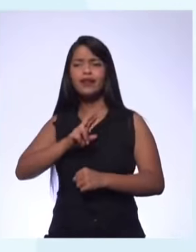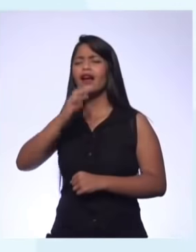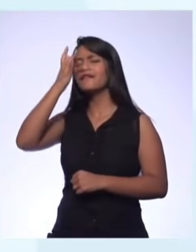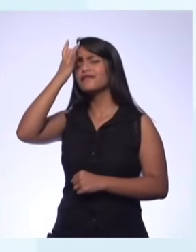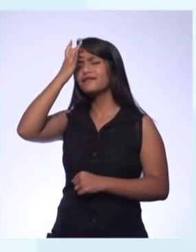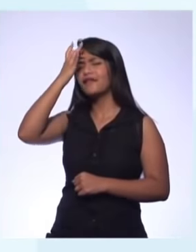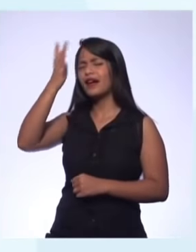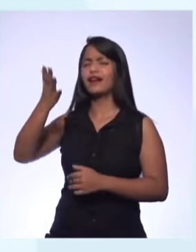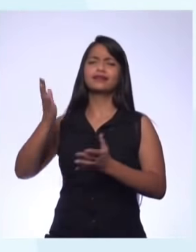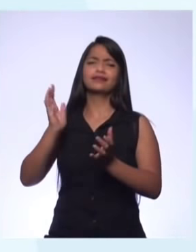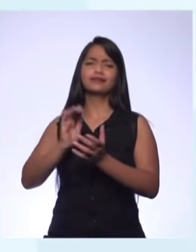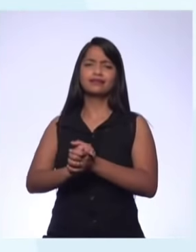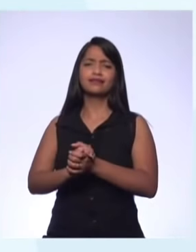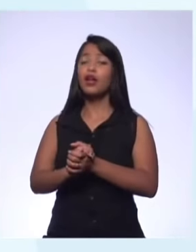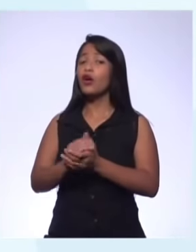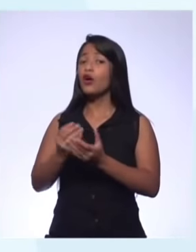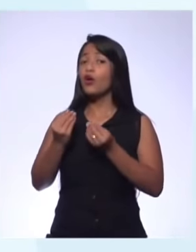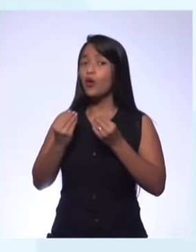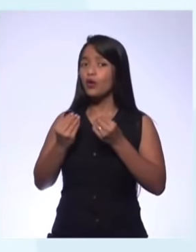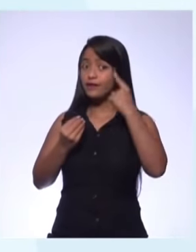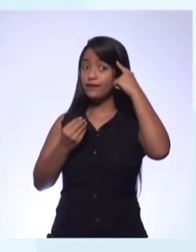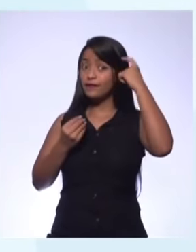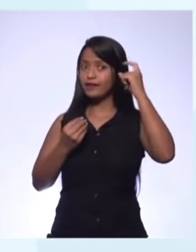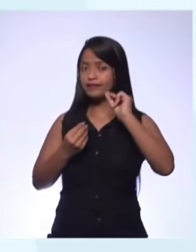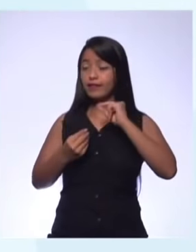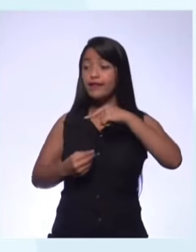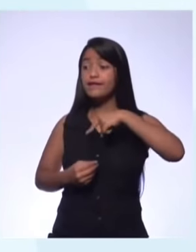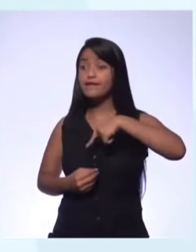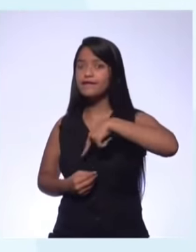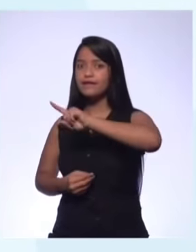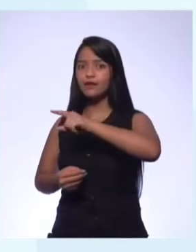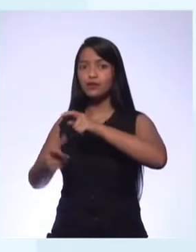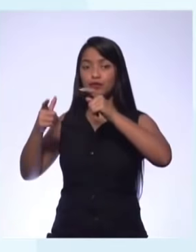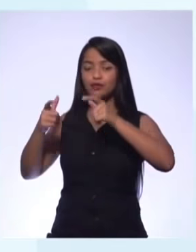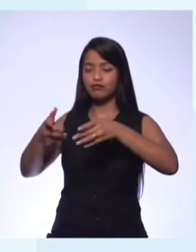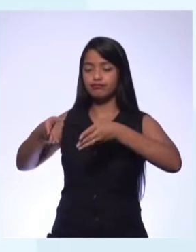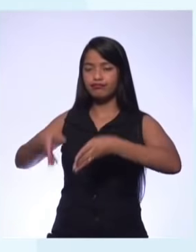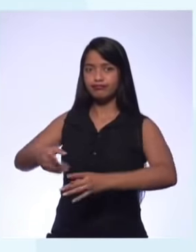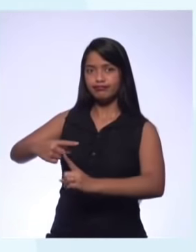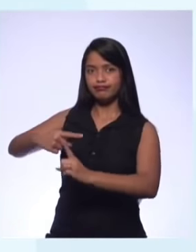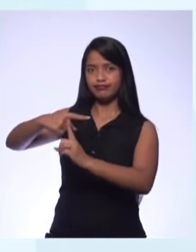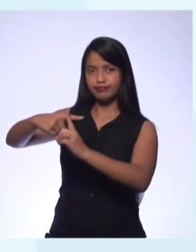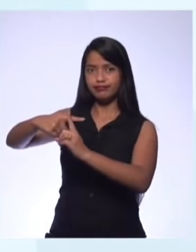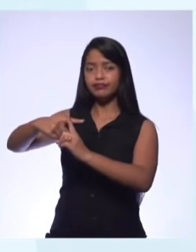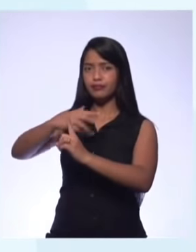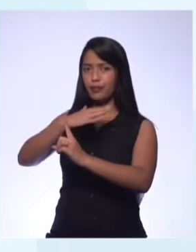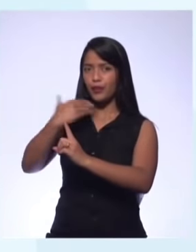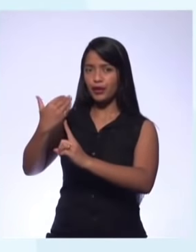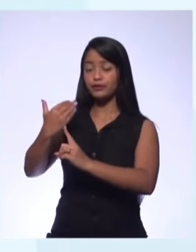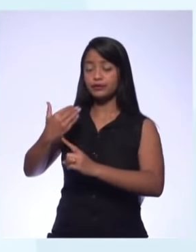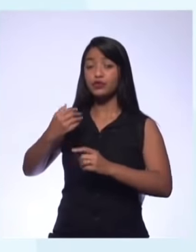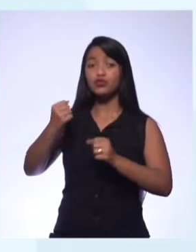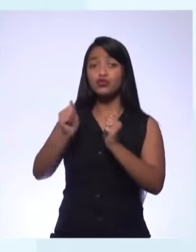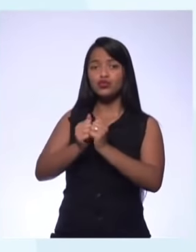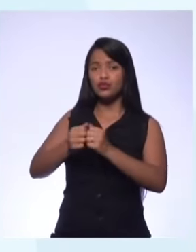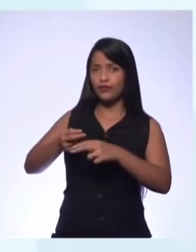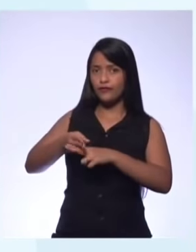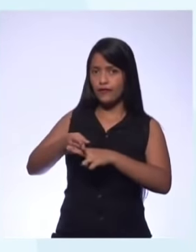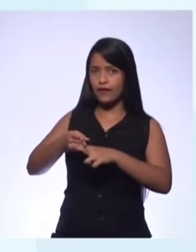ensinar. Falou para ela ir ao cemitério, levando um facão bem afiado, e depois que esperasse chegar o último defunto do